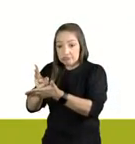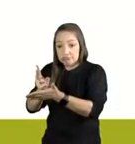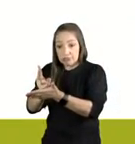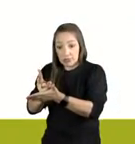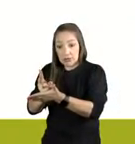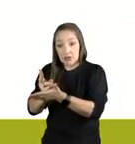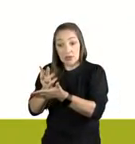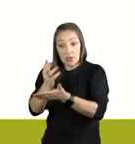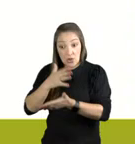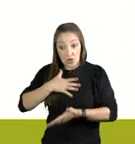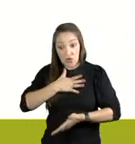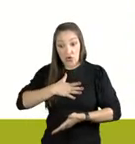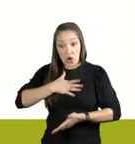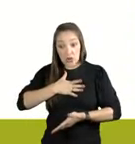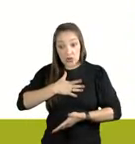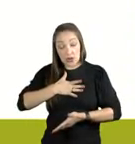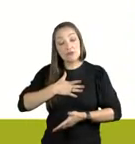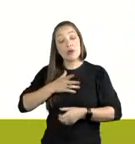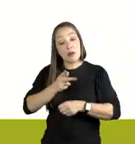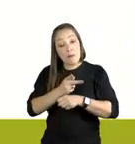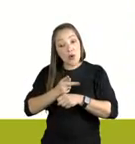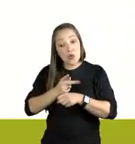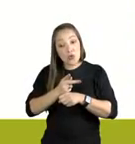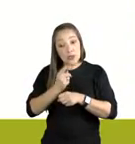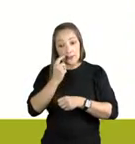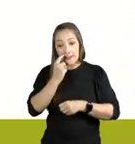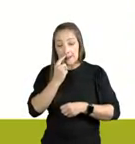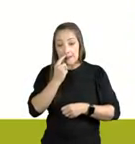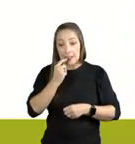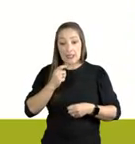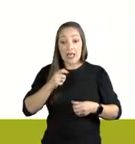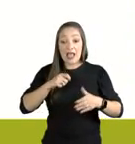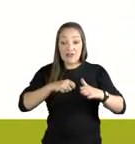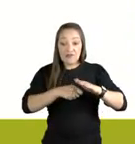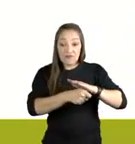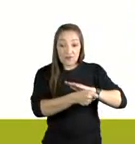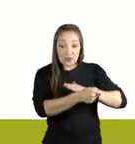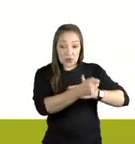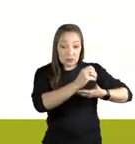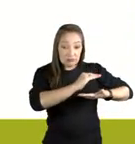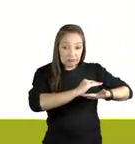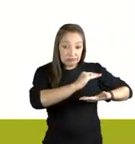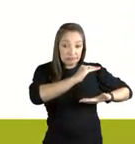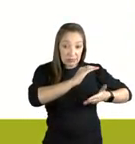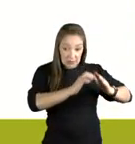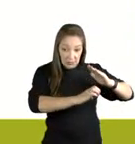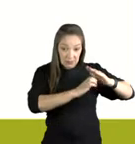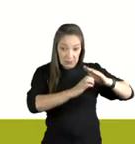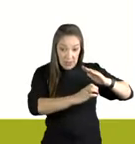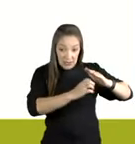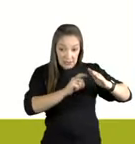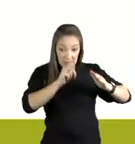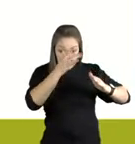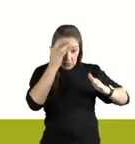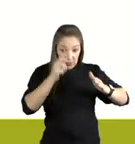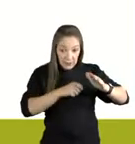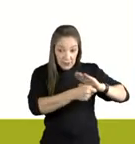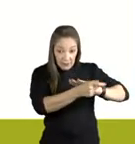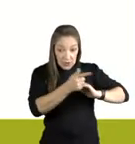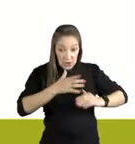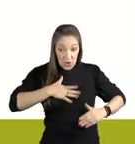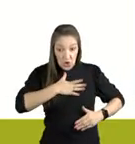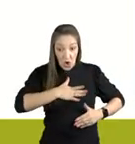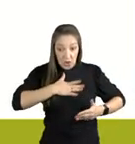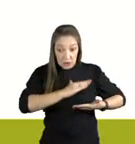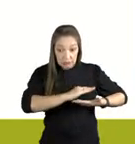empresas que você está investindo. Então, estude um pouco sobre tudo que você vai investir. Então,